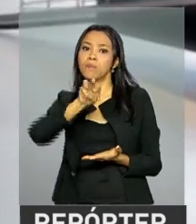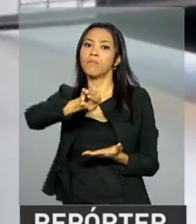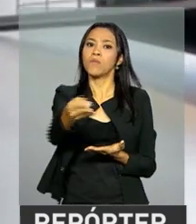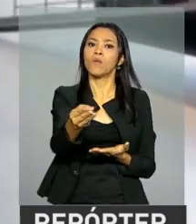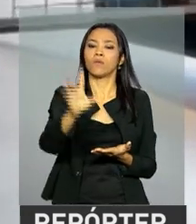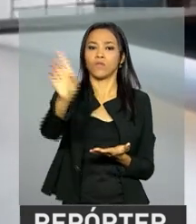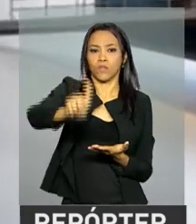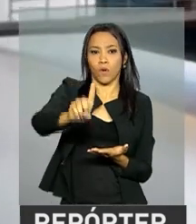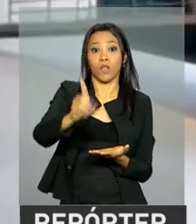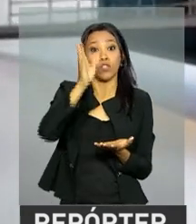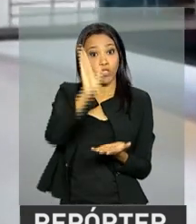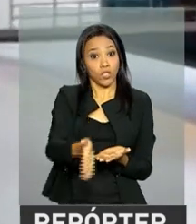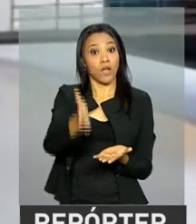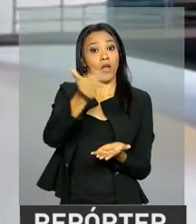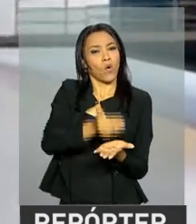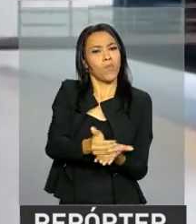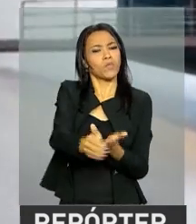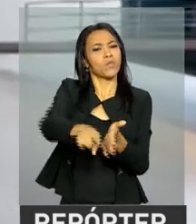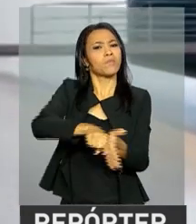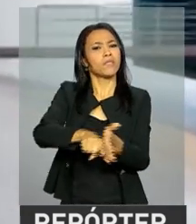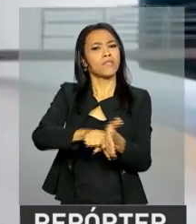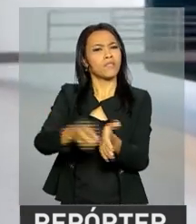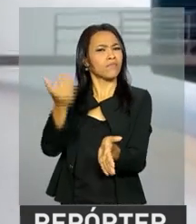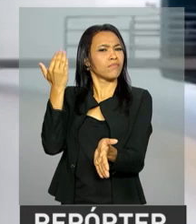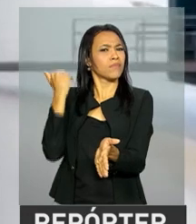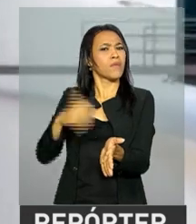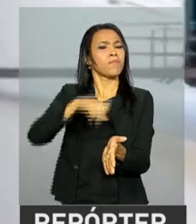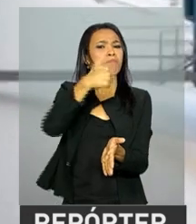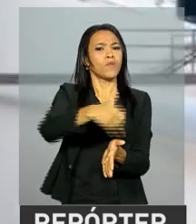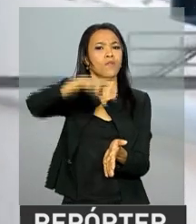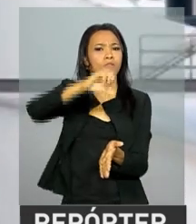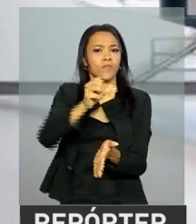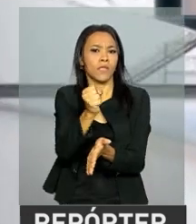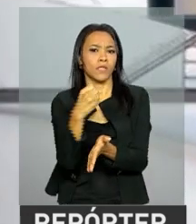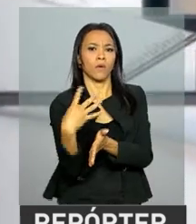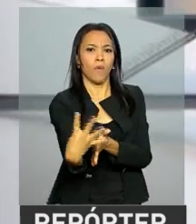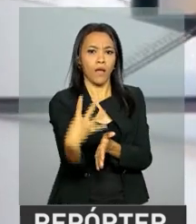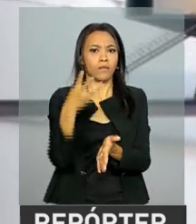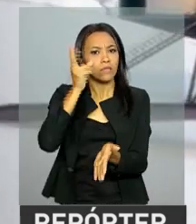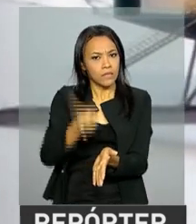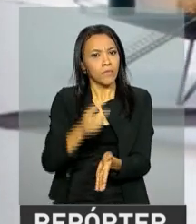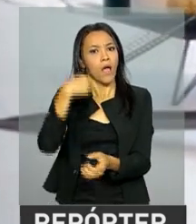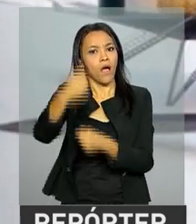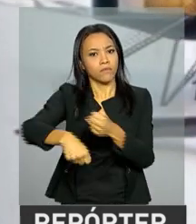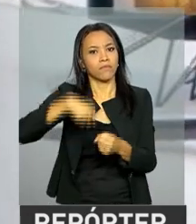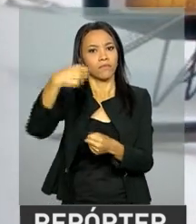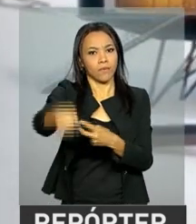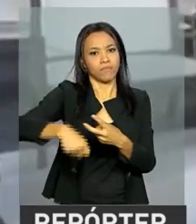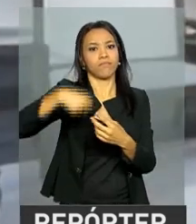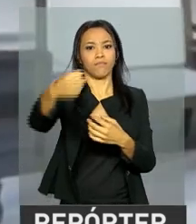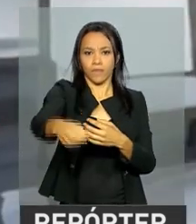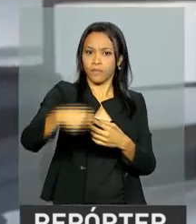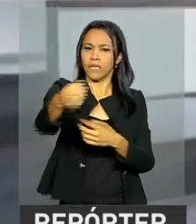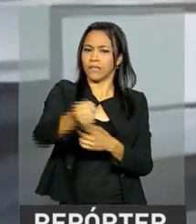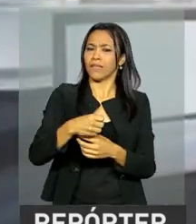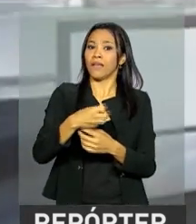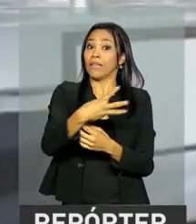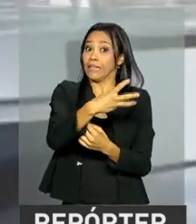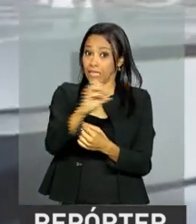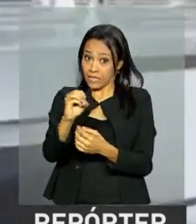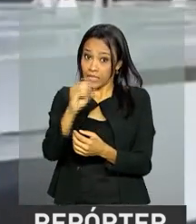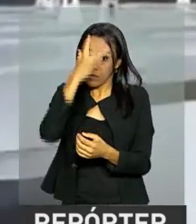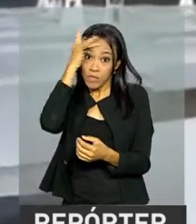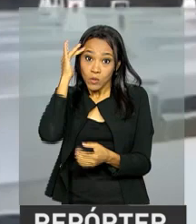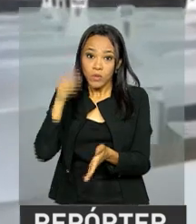começou as atividades lá em 1000 1984 e todo ano cerca de 300 pesquisadores